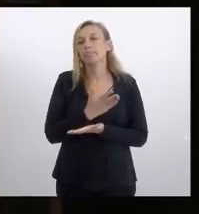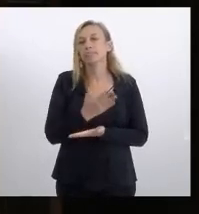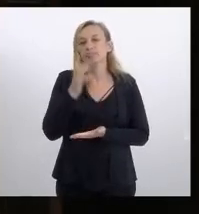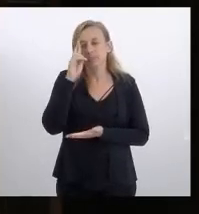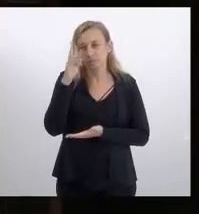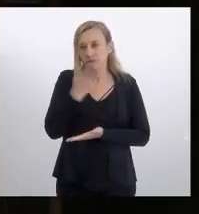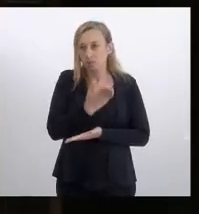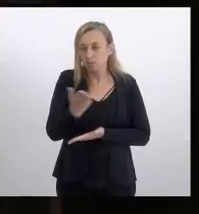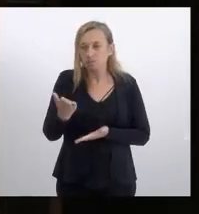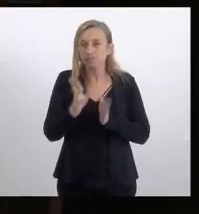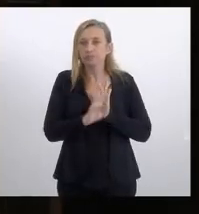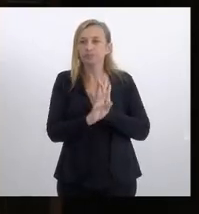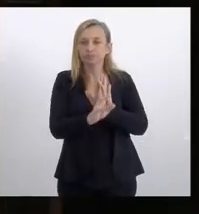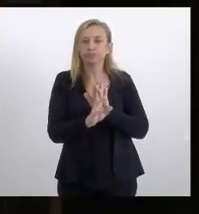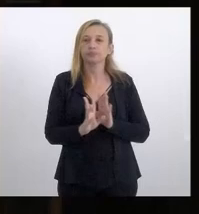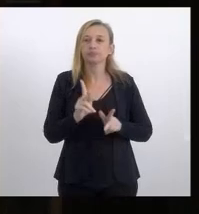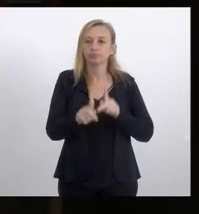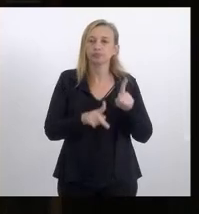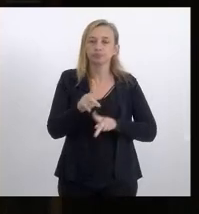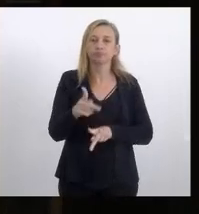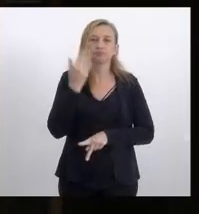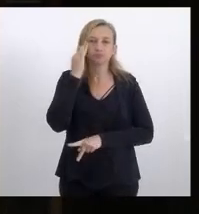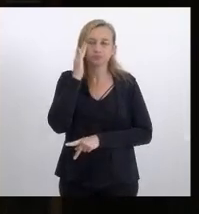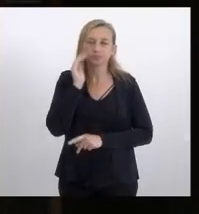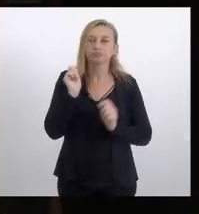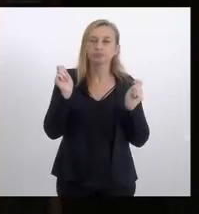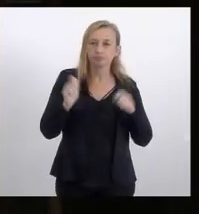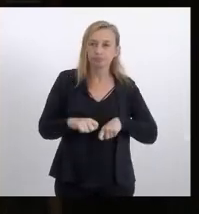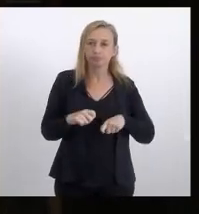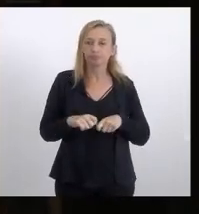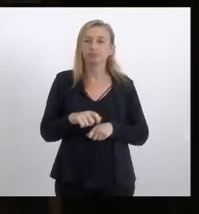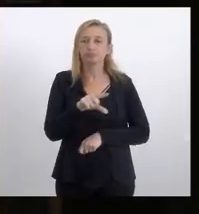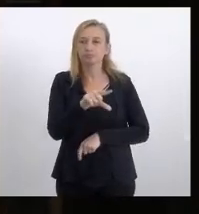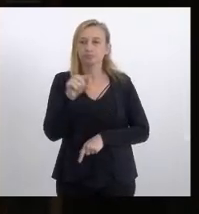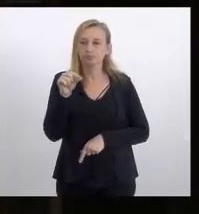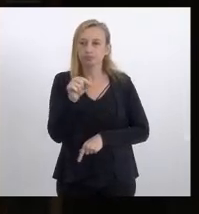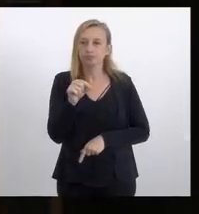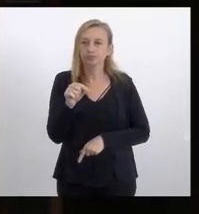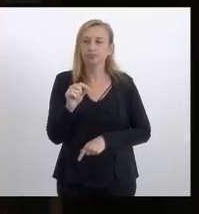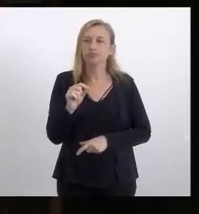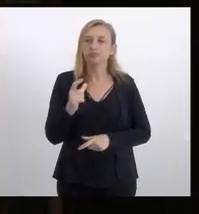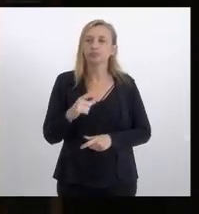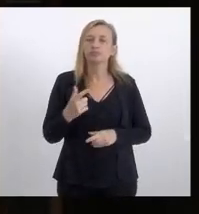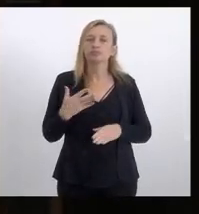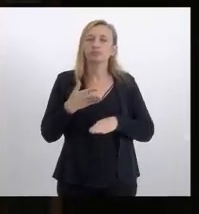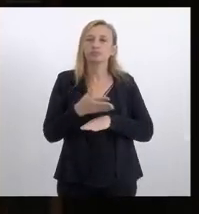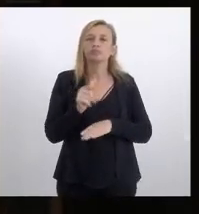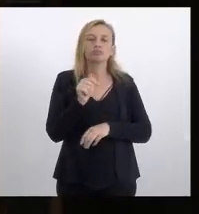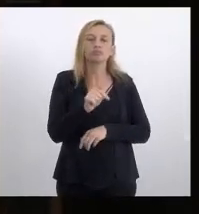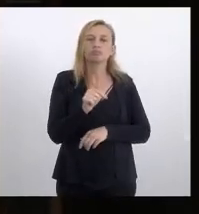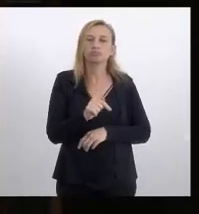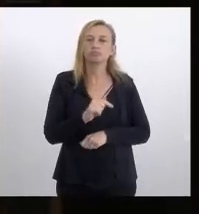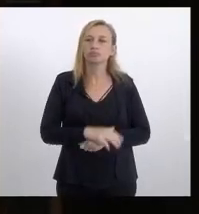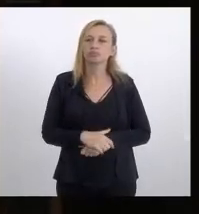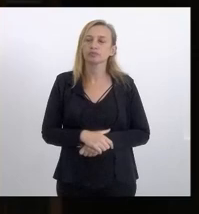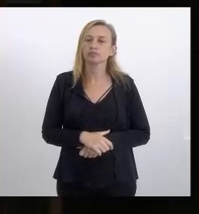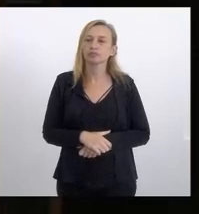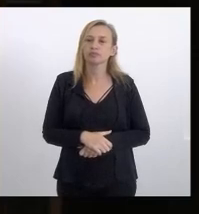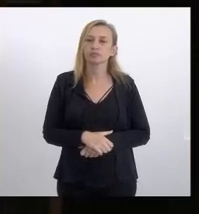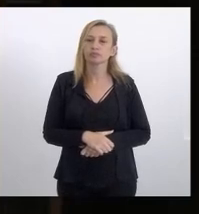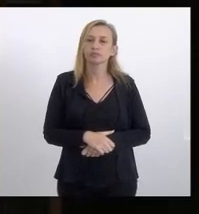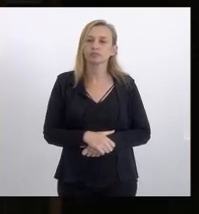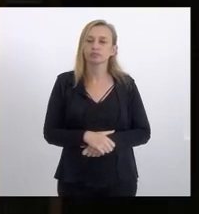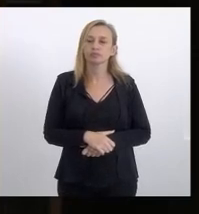é representante aqui do povo entender esse é possível a opção é uma adiantaria aqui é